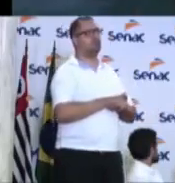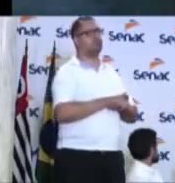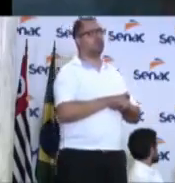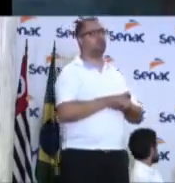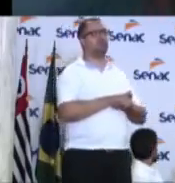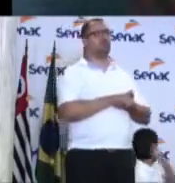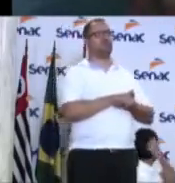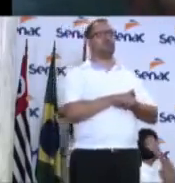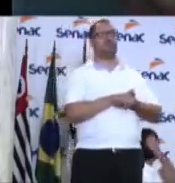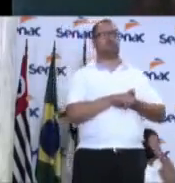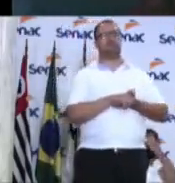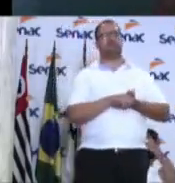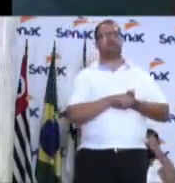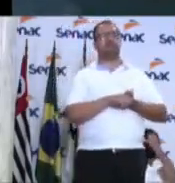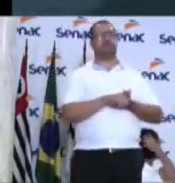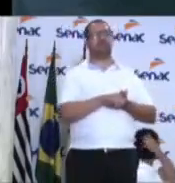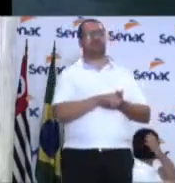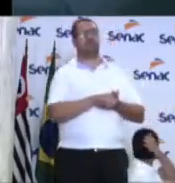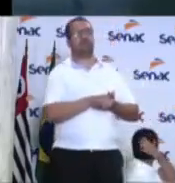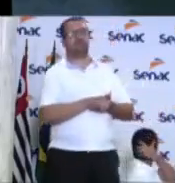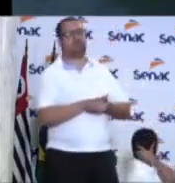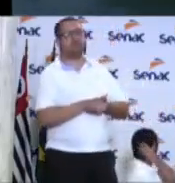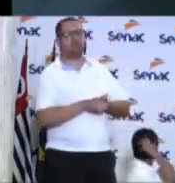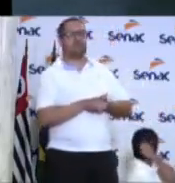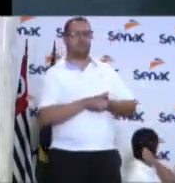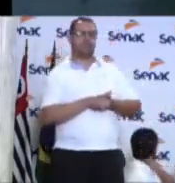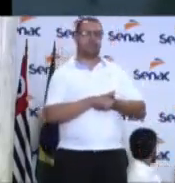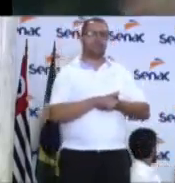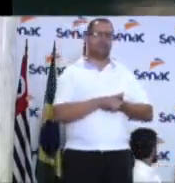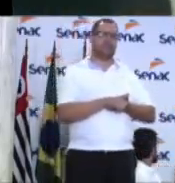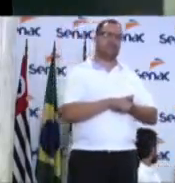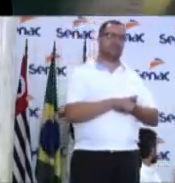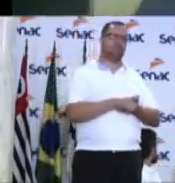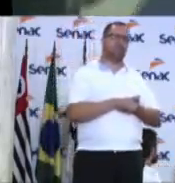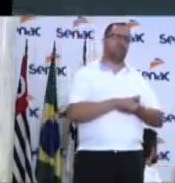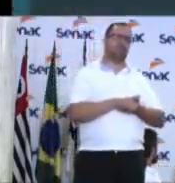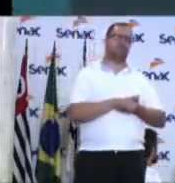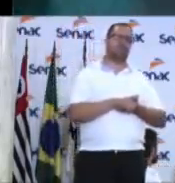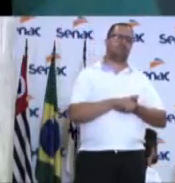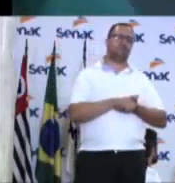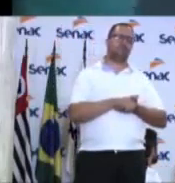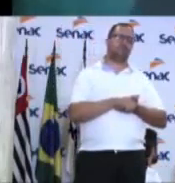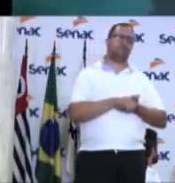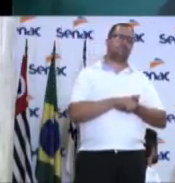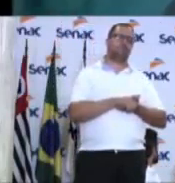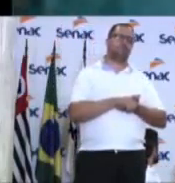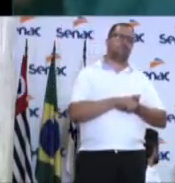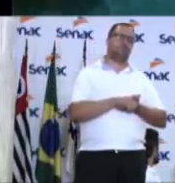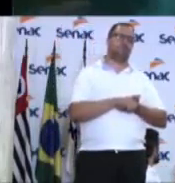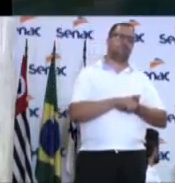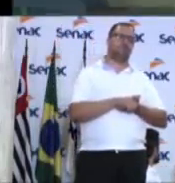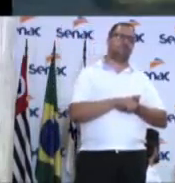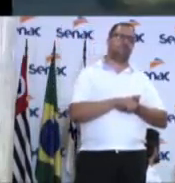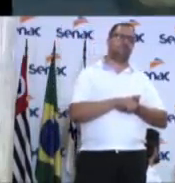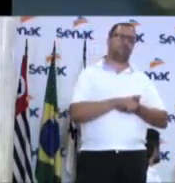Vai? Quantos quilos? Vou esperar, tá? Boa